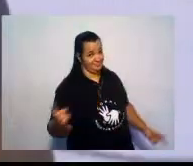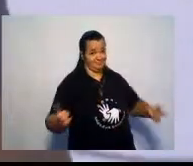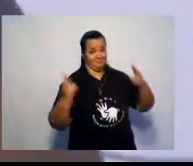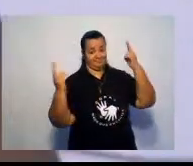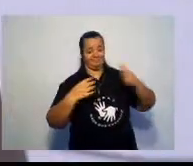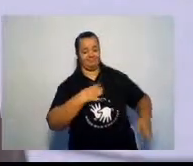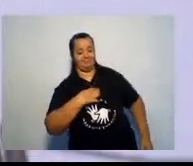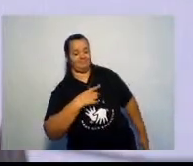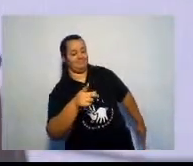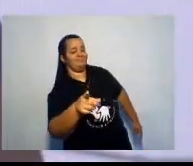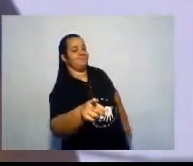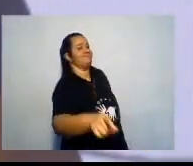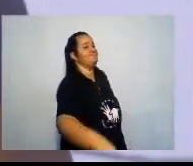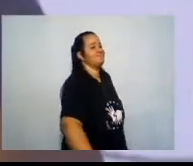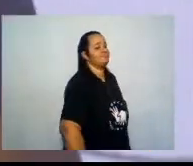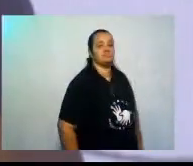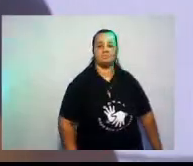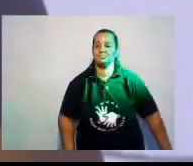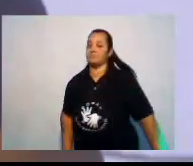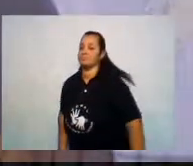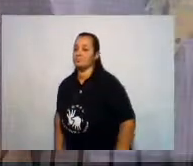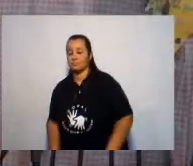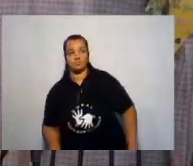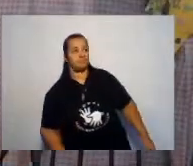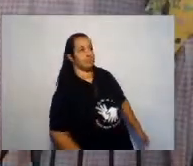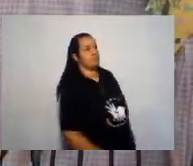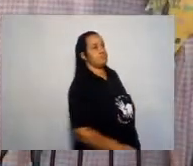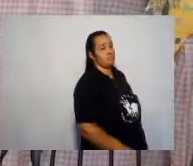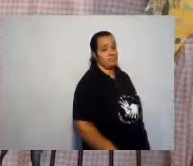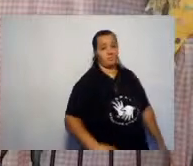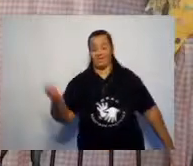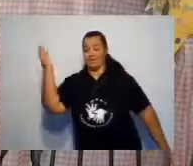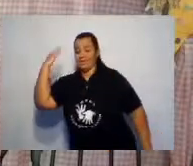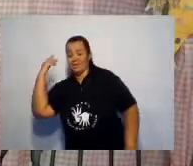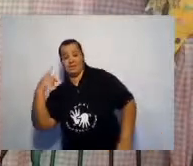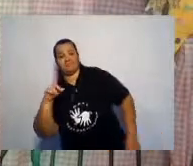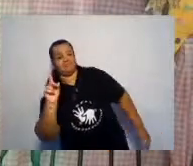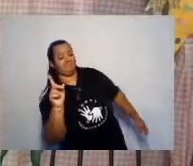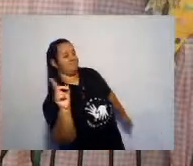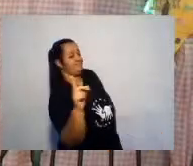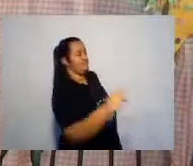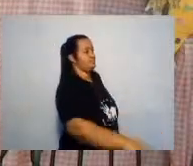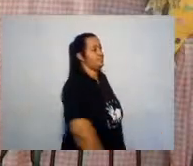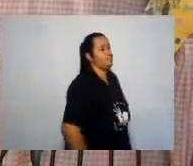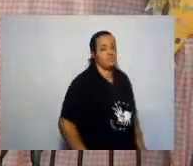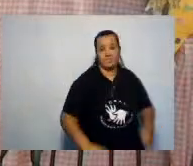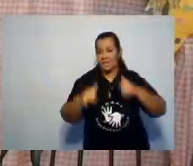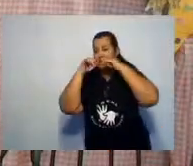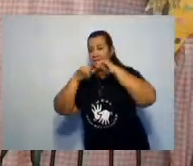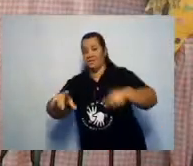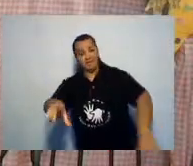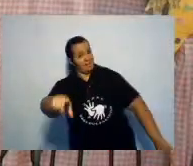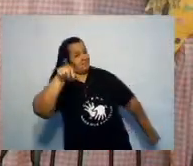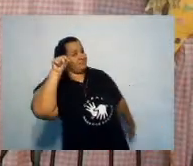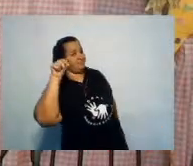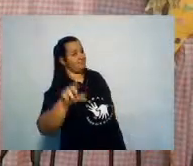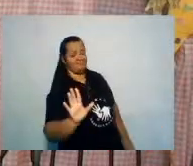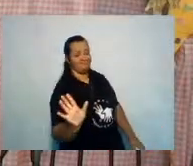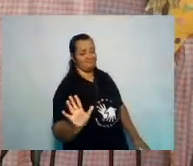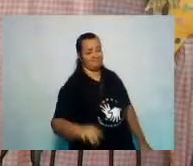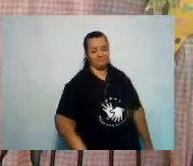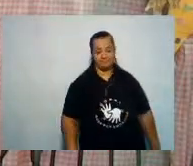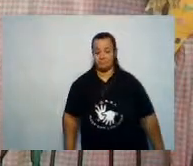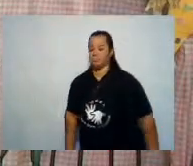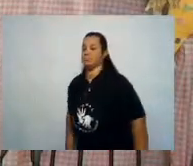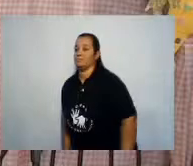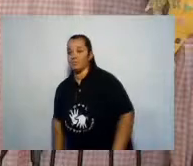dizer, mas eu já superei você. Foi, mas não é mais a minha